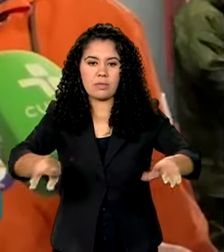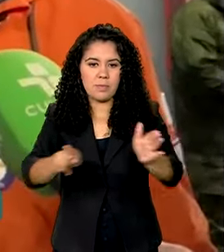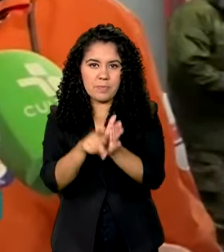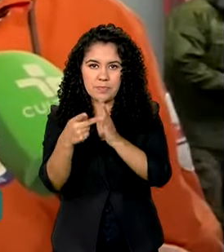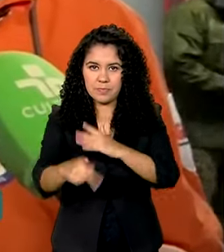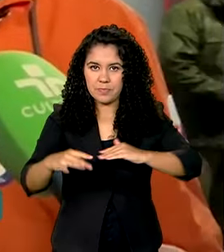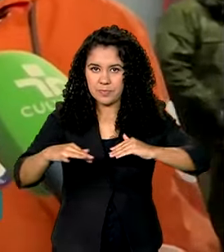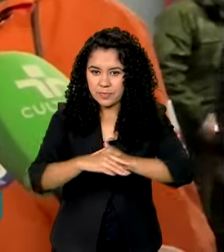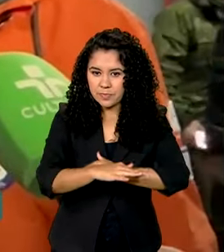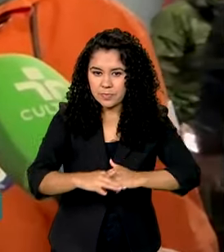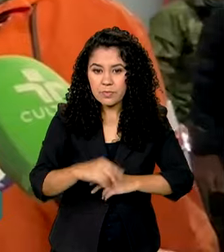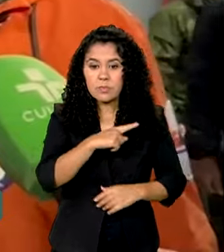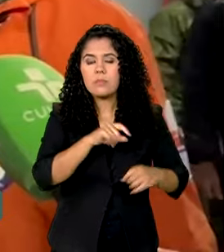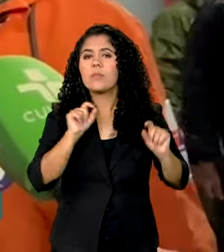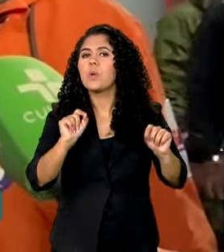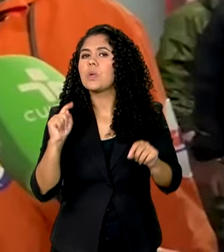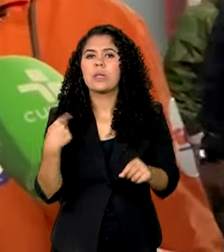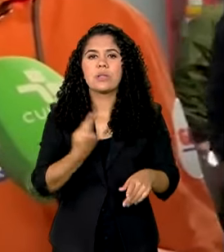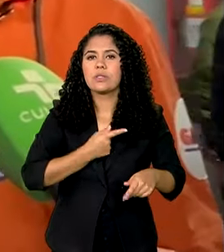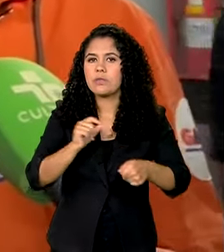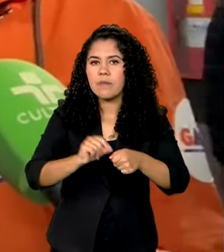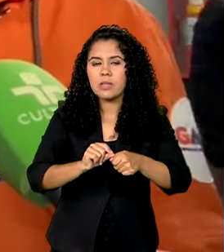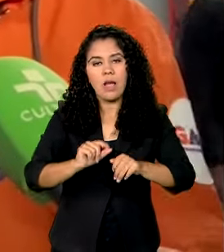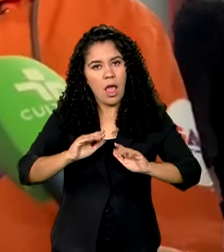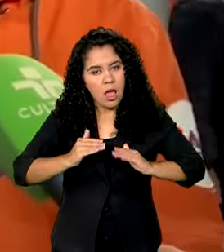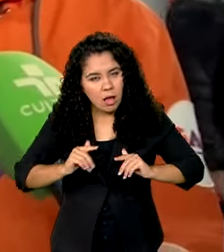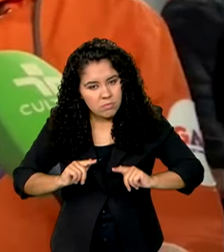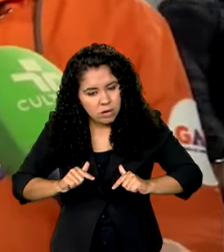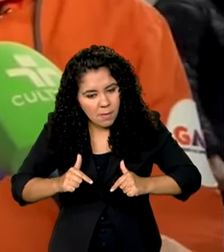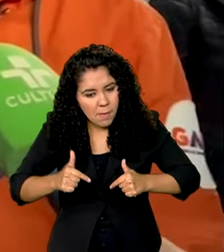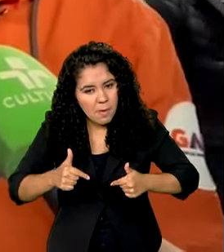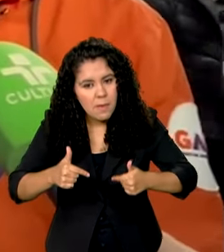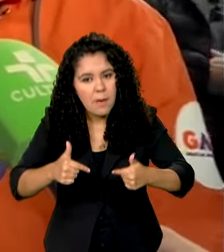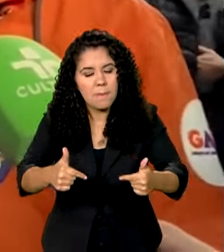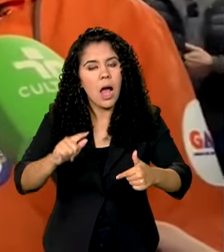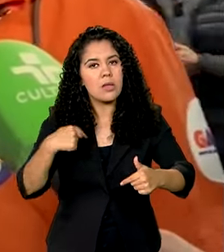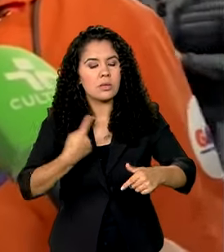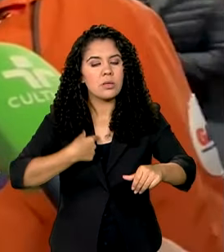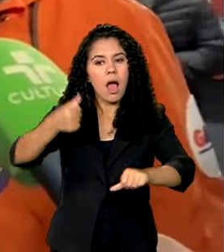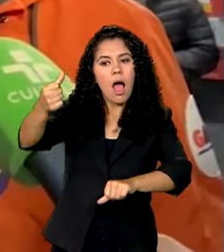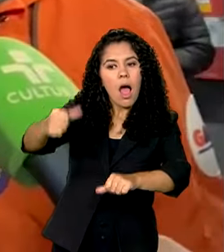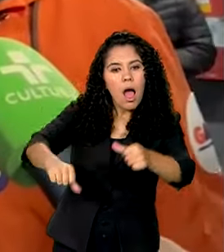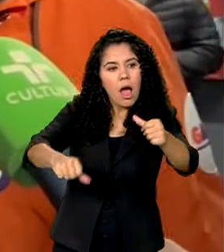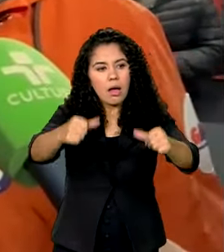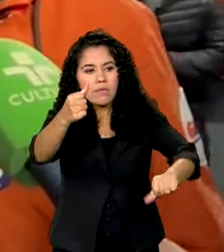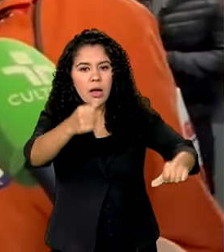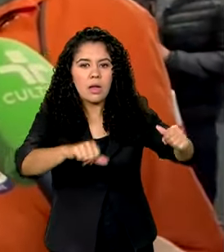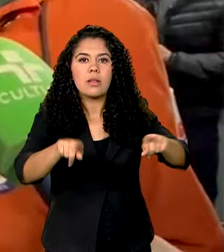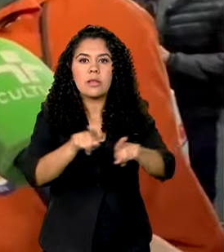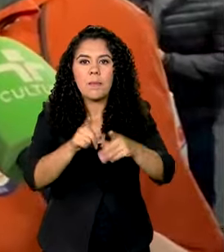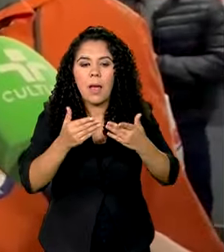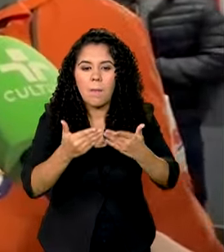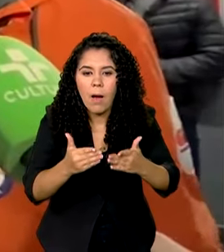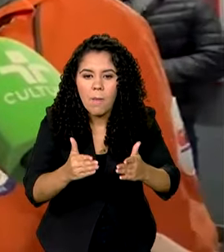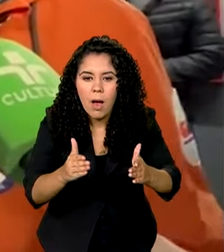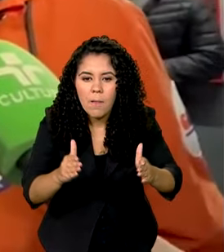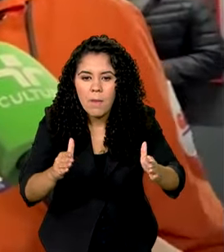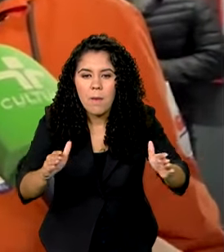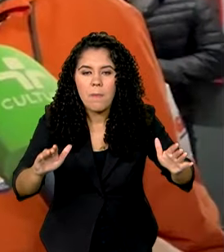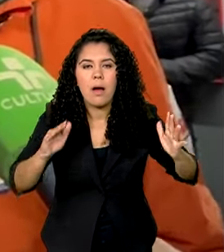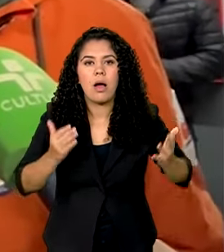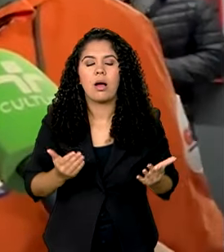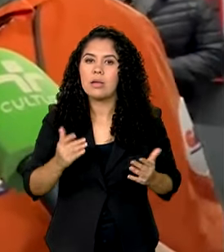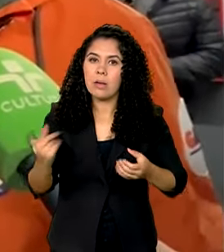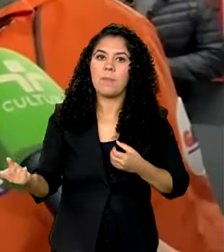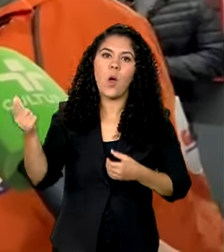vamos fazer? Iniciar as atividades e a cada dia vai se avaliando e ampliando o aumento desse serviço até